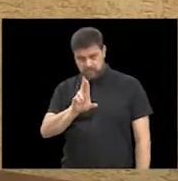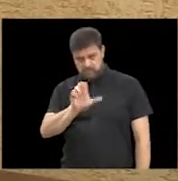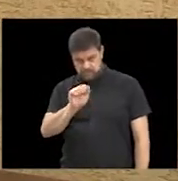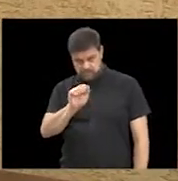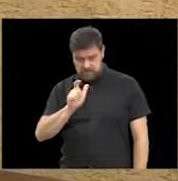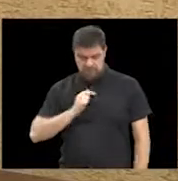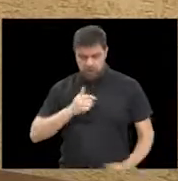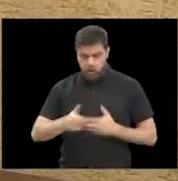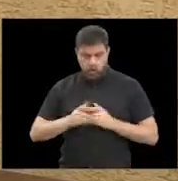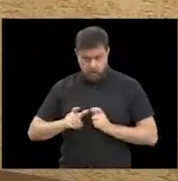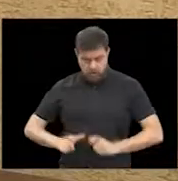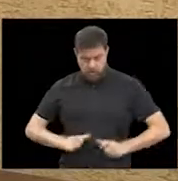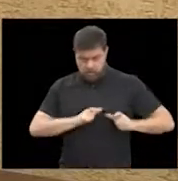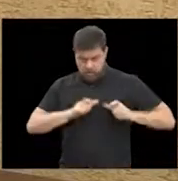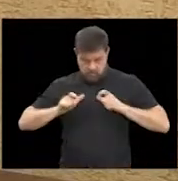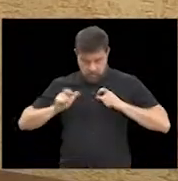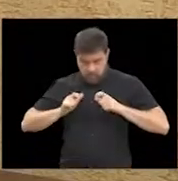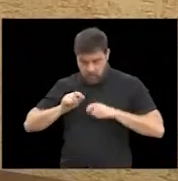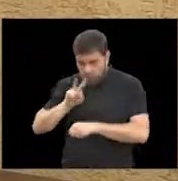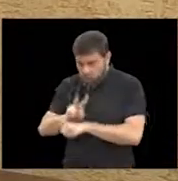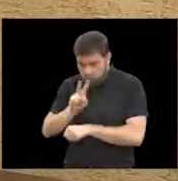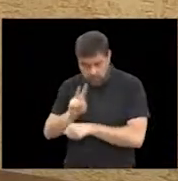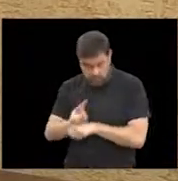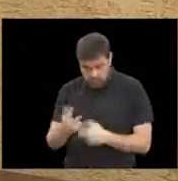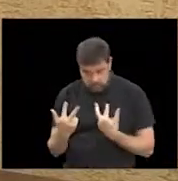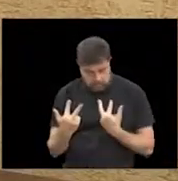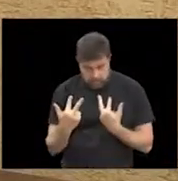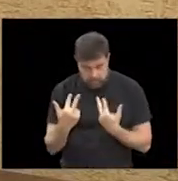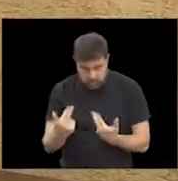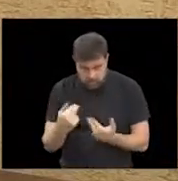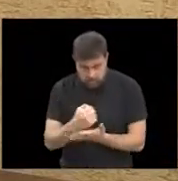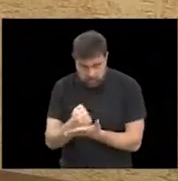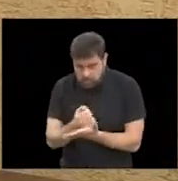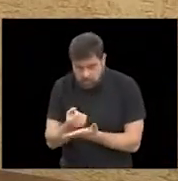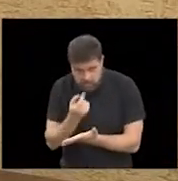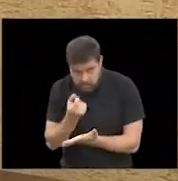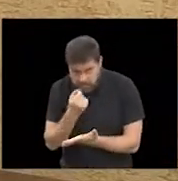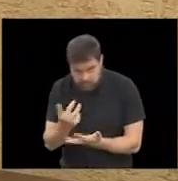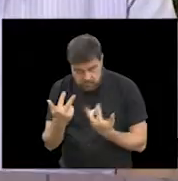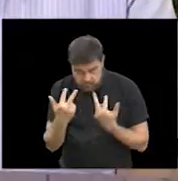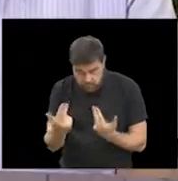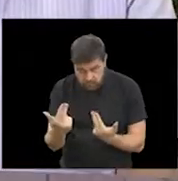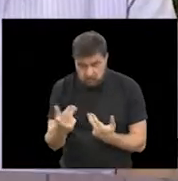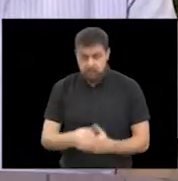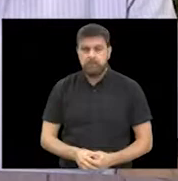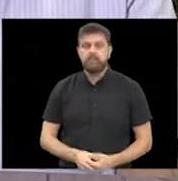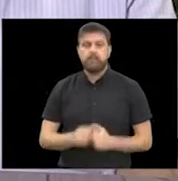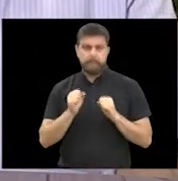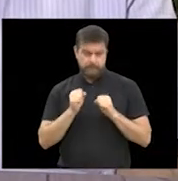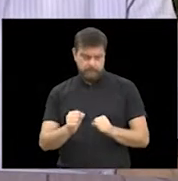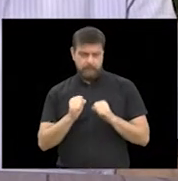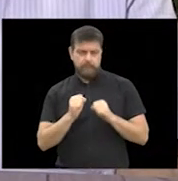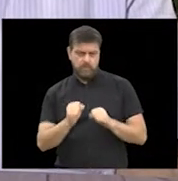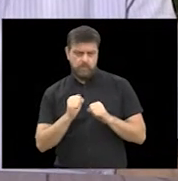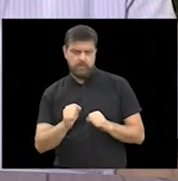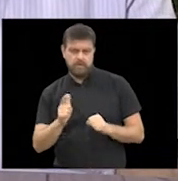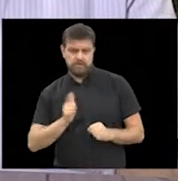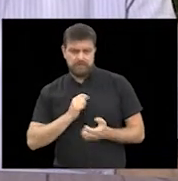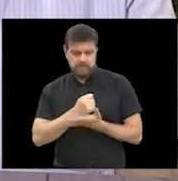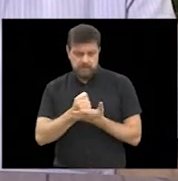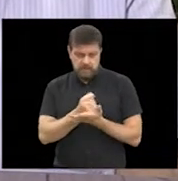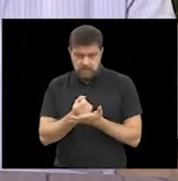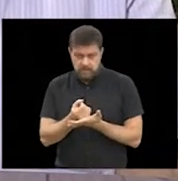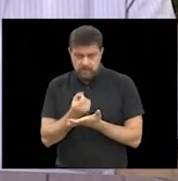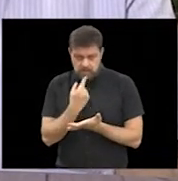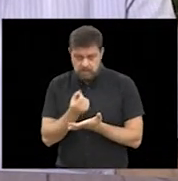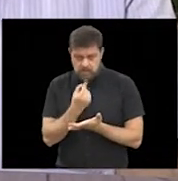A do estômago, do esôfago, são tratadas da mesma maneira, com o mesmo medicamento? Você pode usar